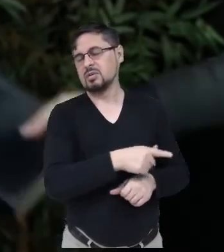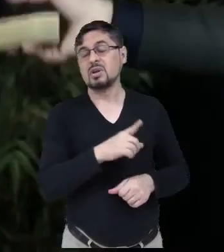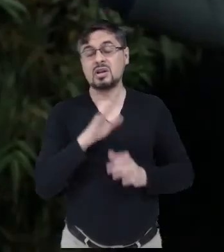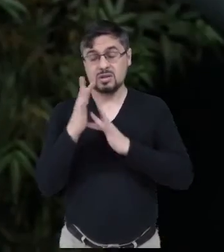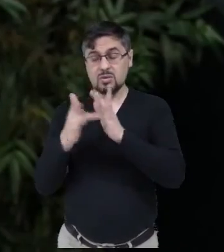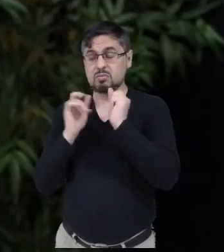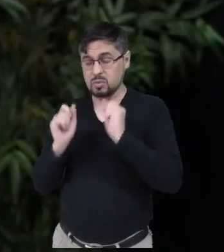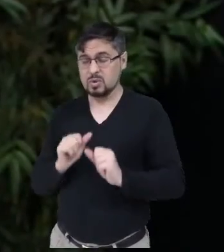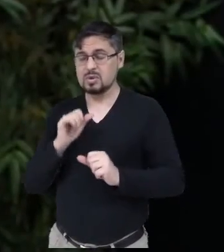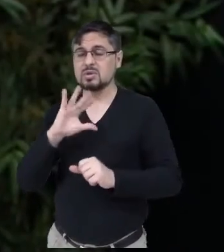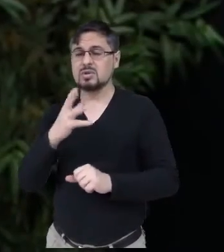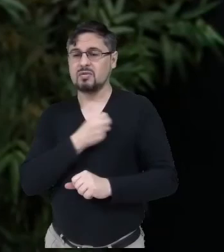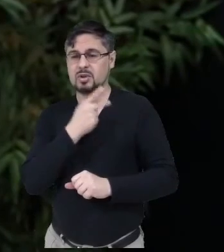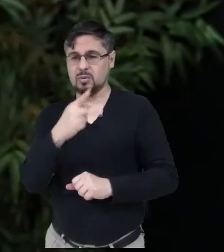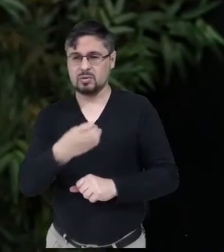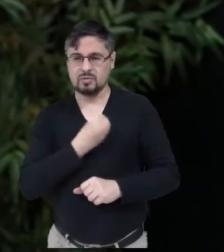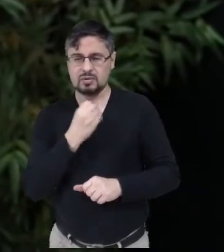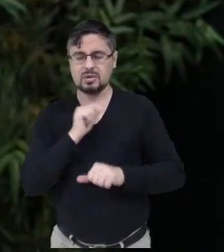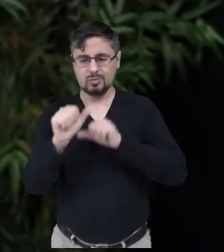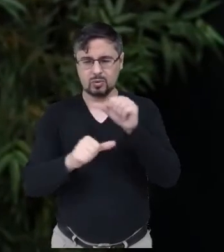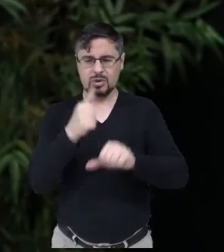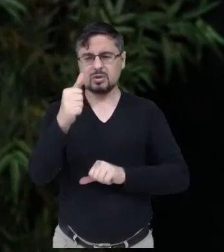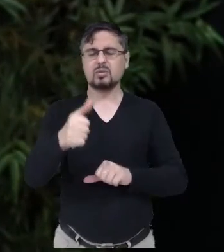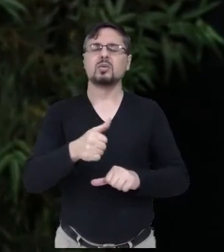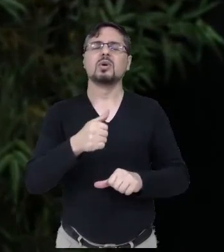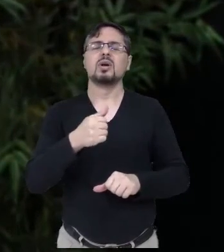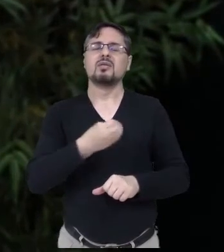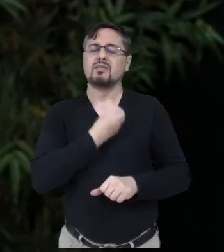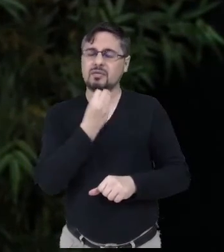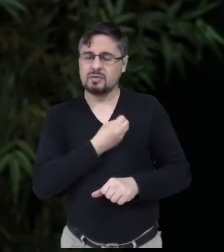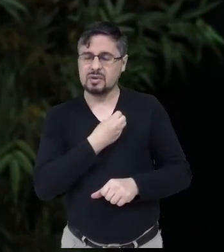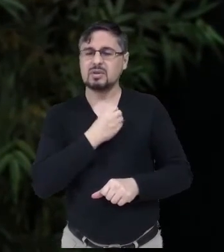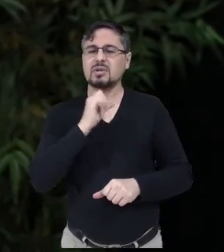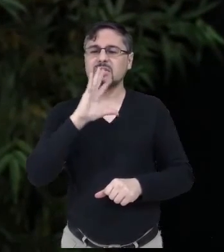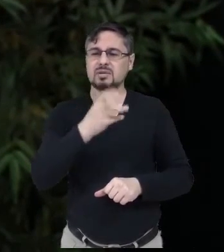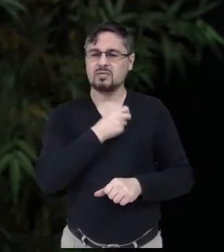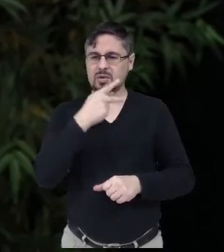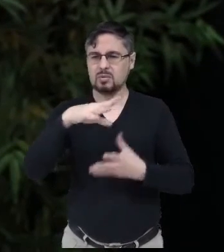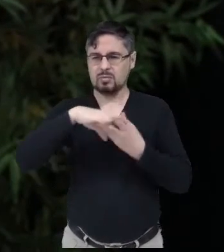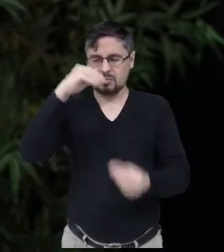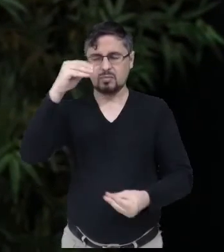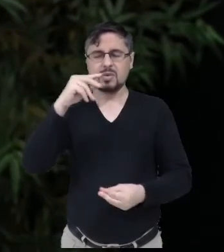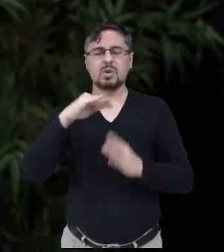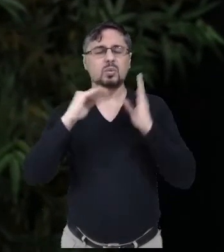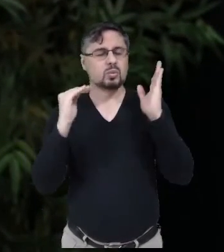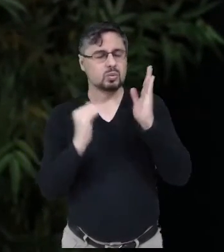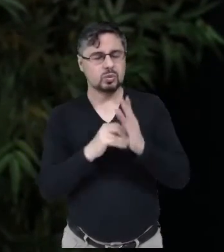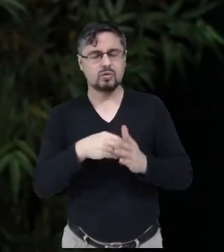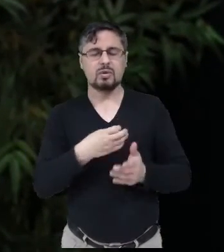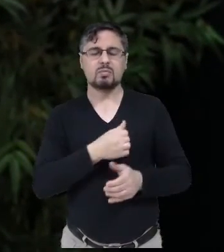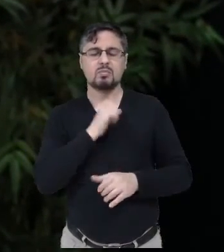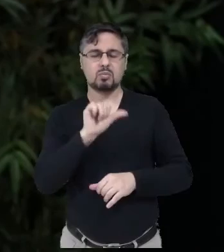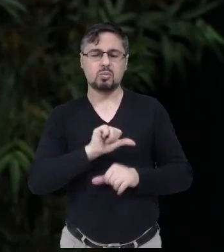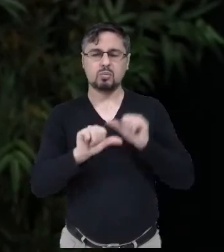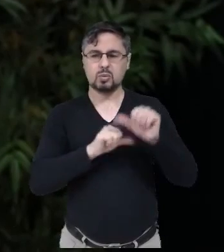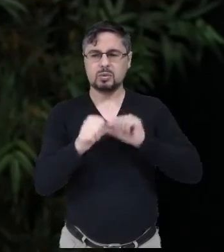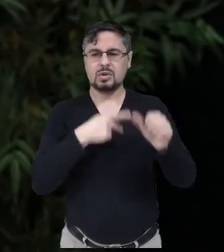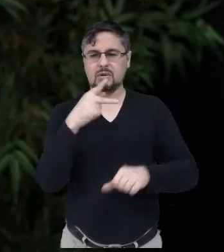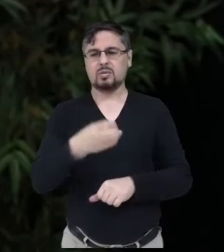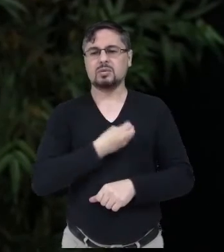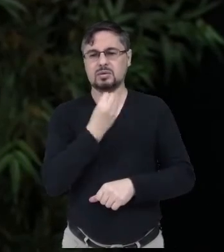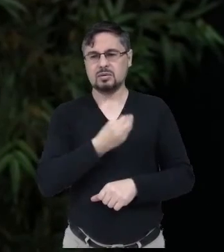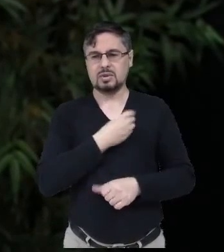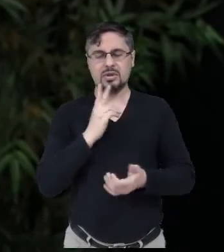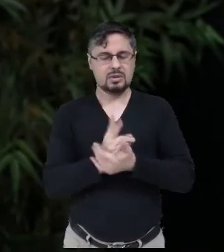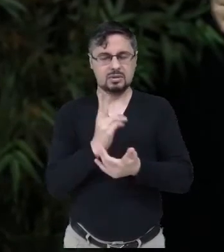e tudo mudará para sempre, na sua casa, na sua família, na sua história. Se Deus está te chamando